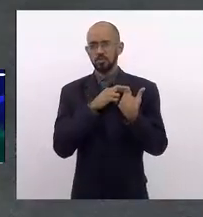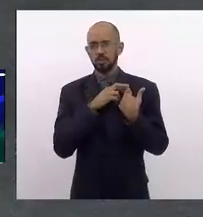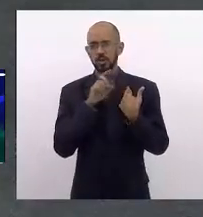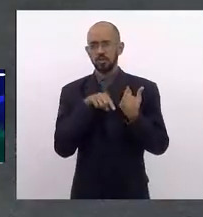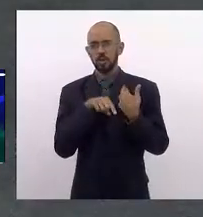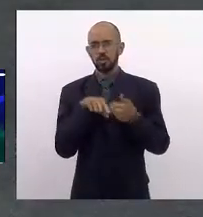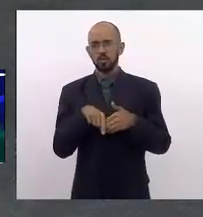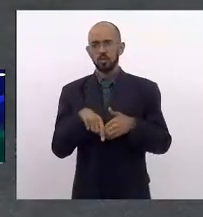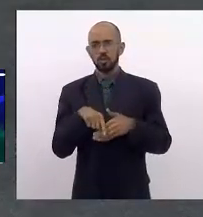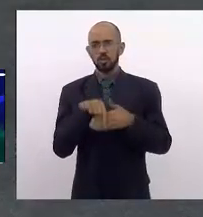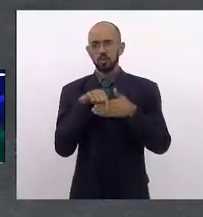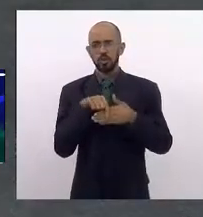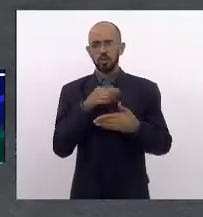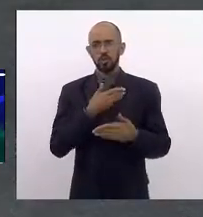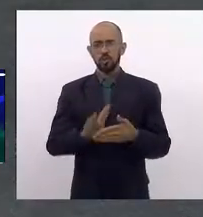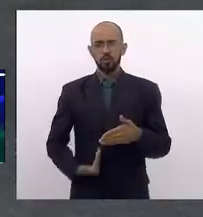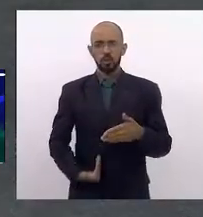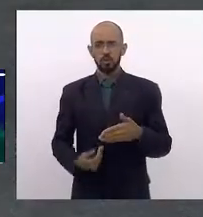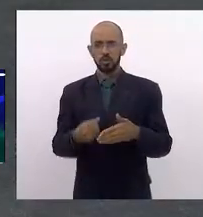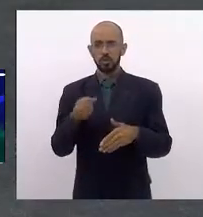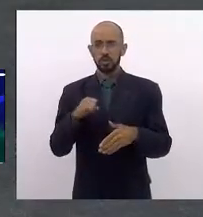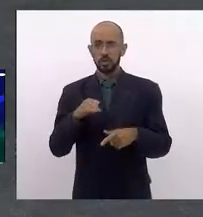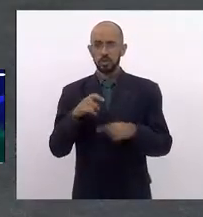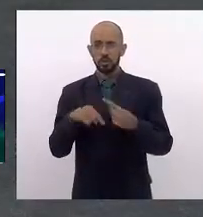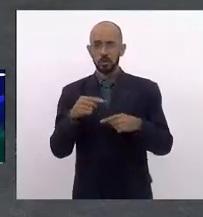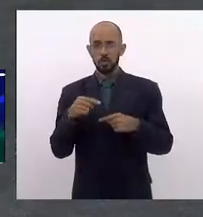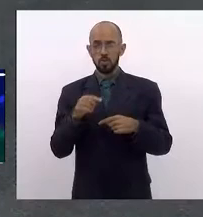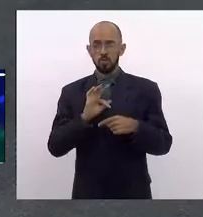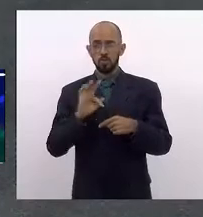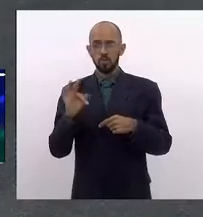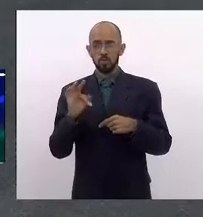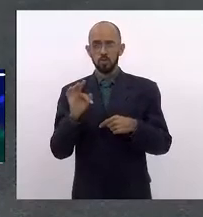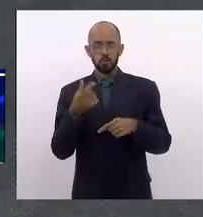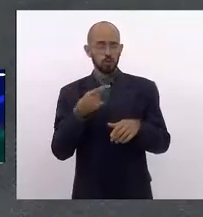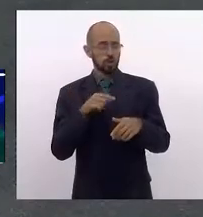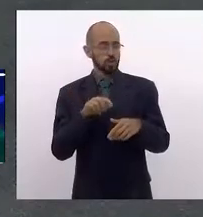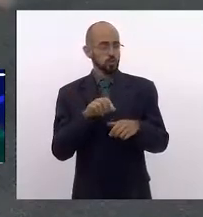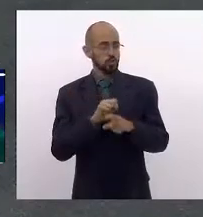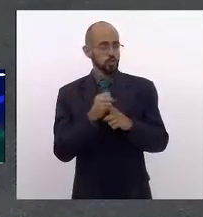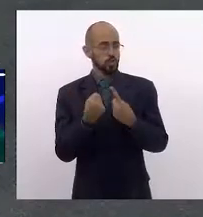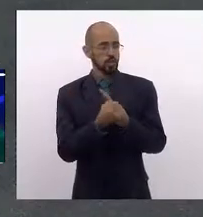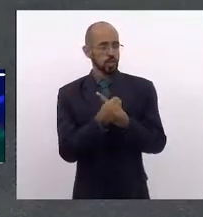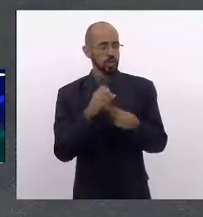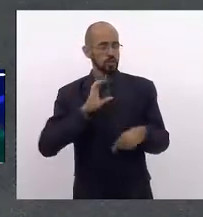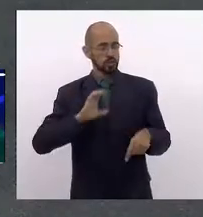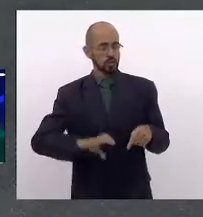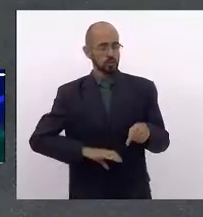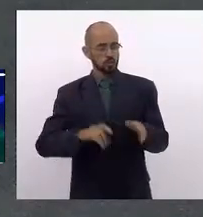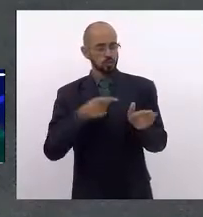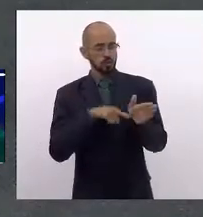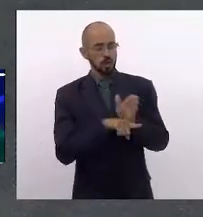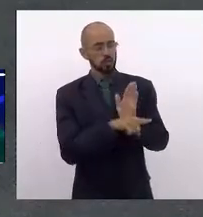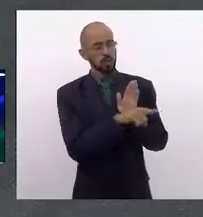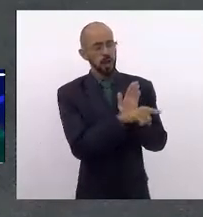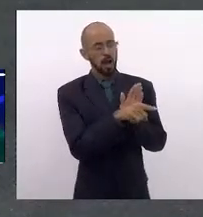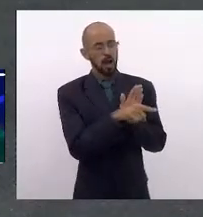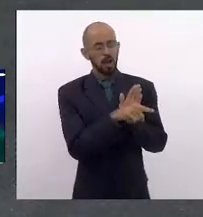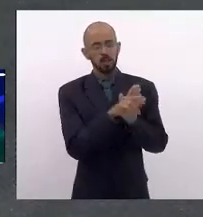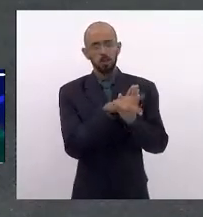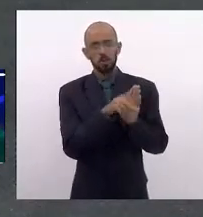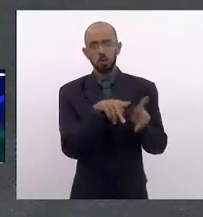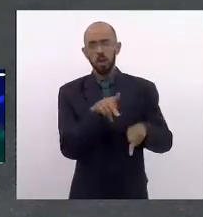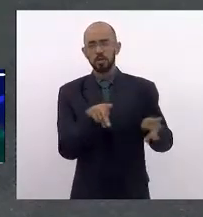vídeo do governo se amanhã ou depois vocês nas ruas Foram questionados pela sociedade civil perante a população